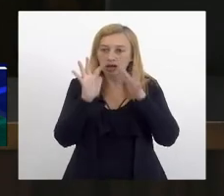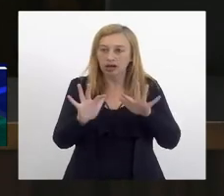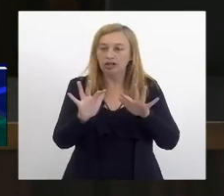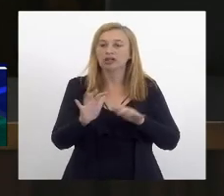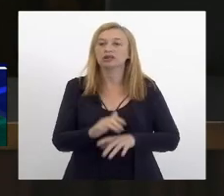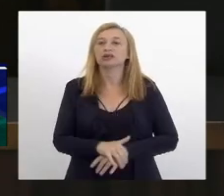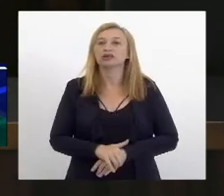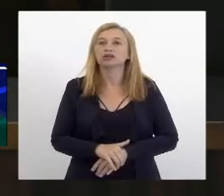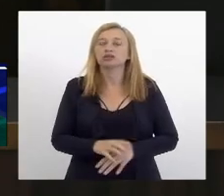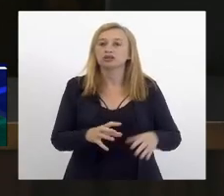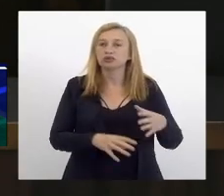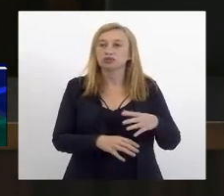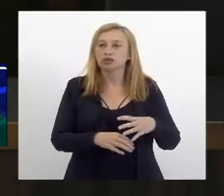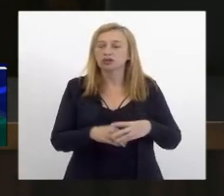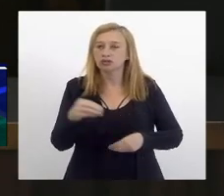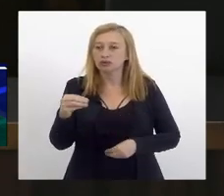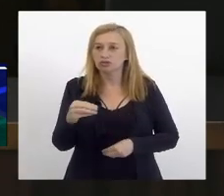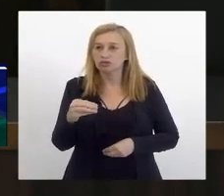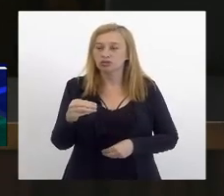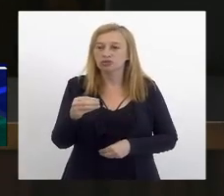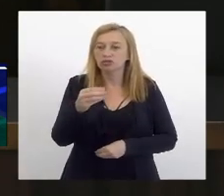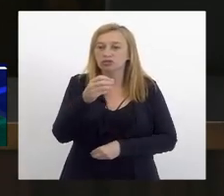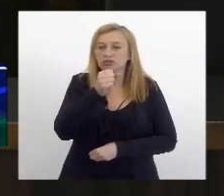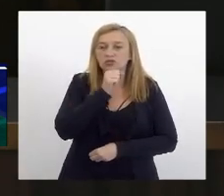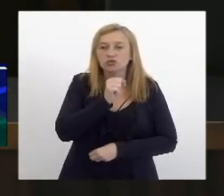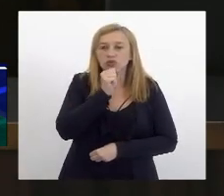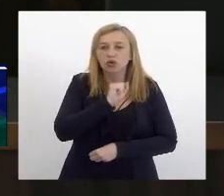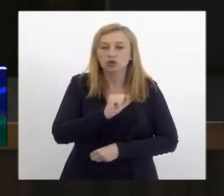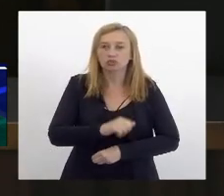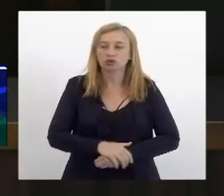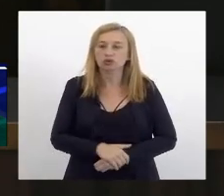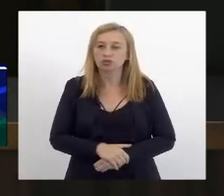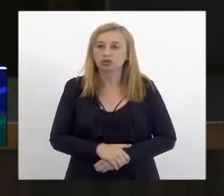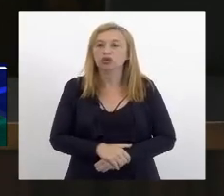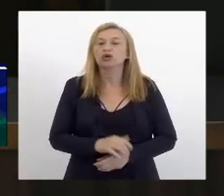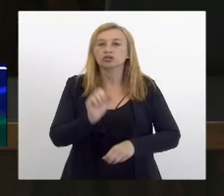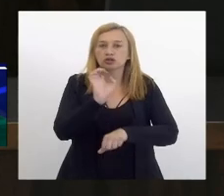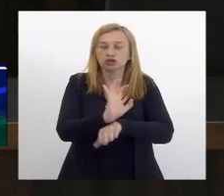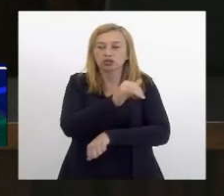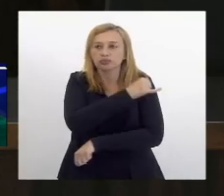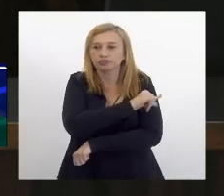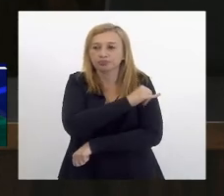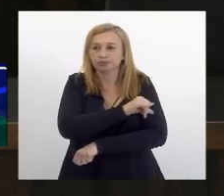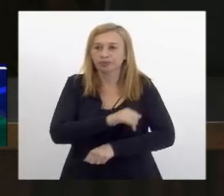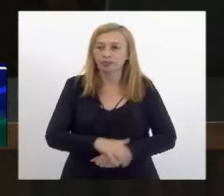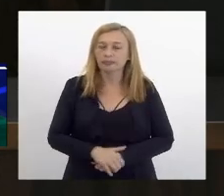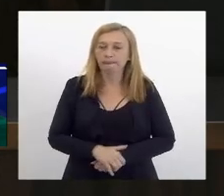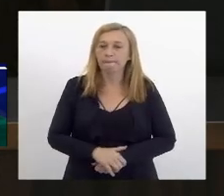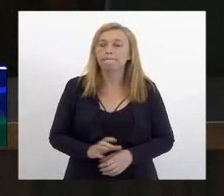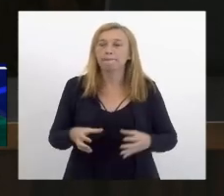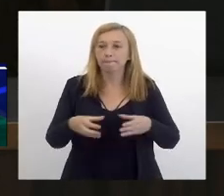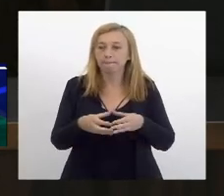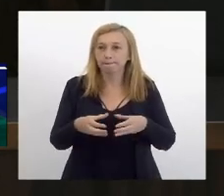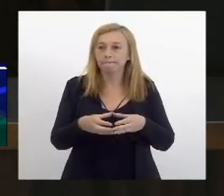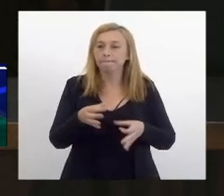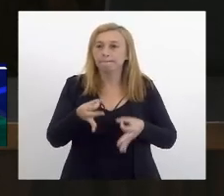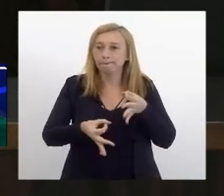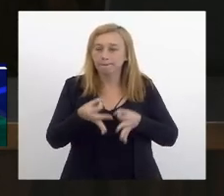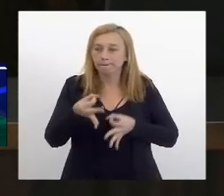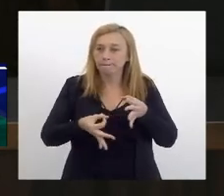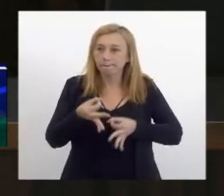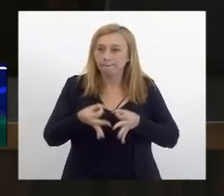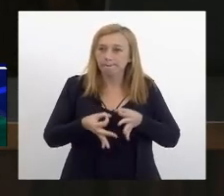para o desaparecimento e busca de idosos no âmbito do estado do Rio de Janeiro dependente de pareceres das comissões de construção e